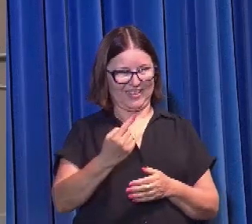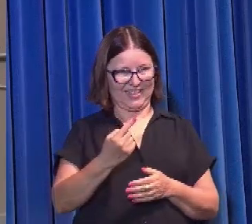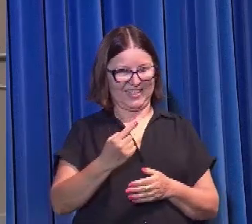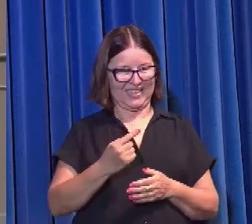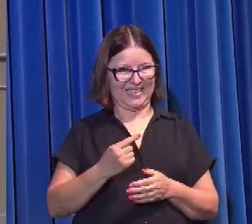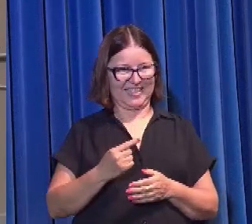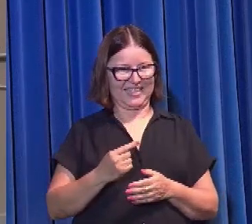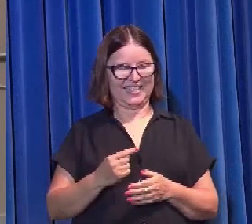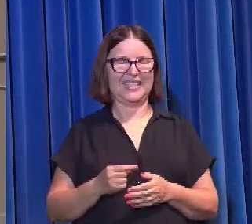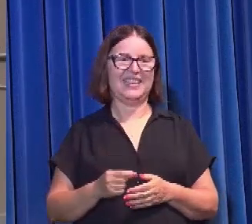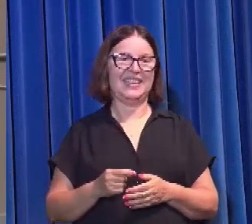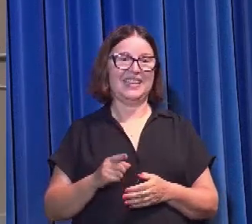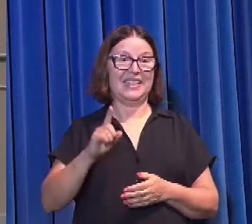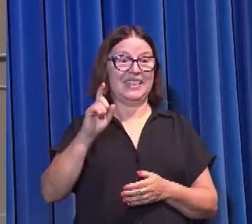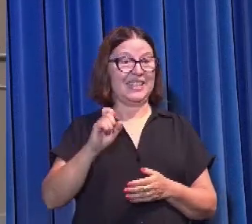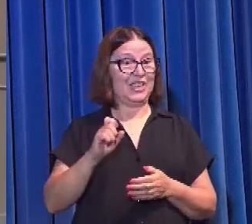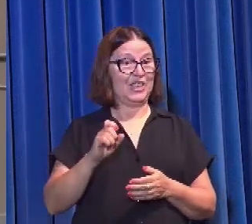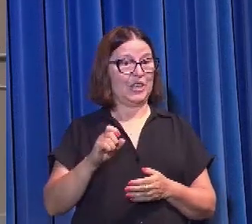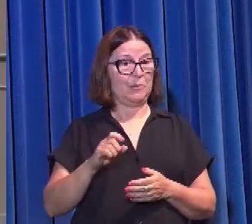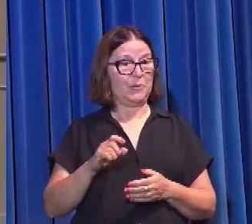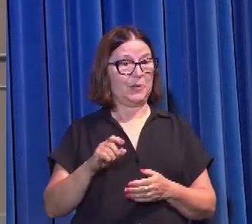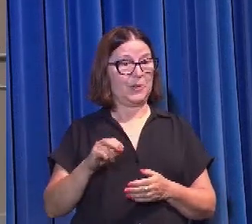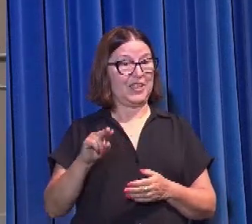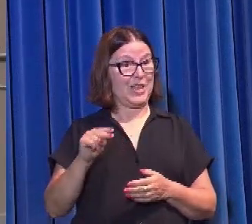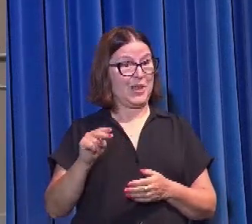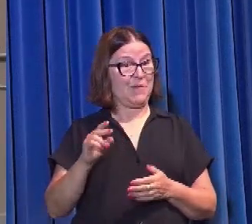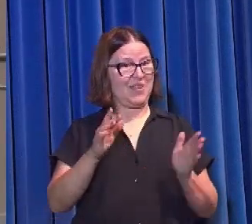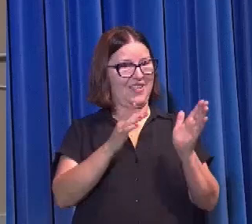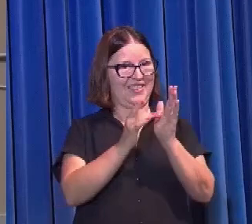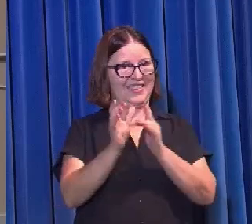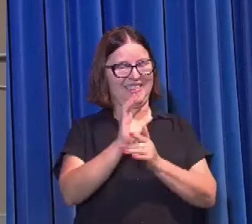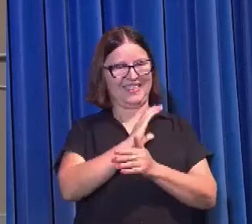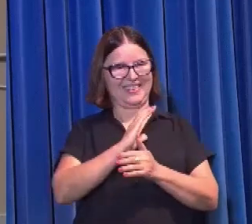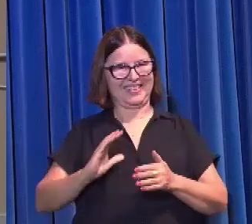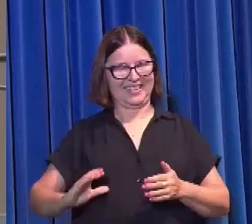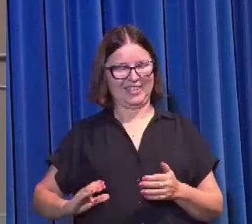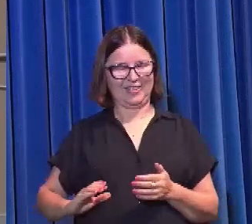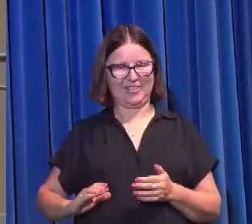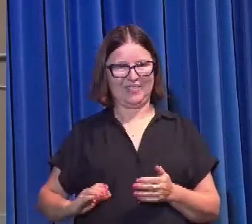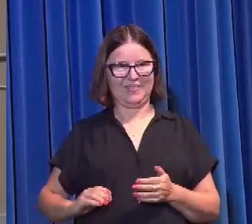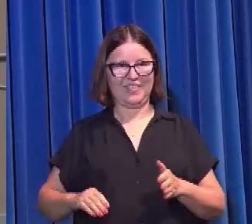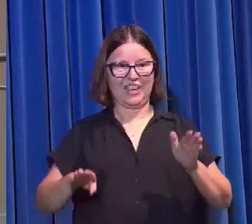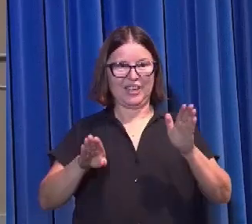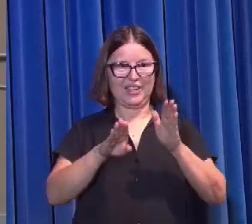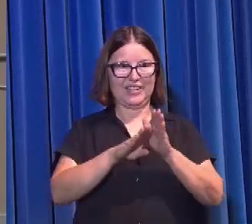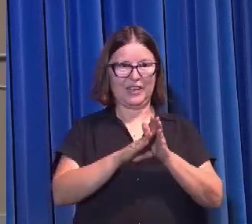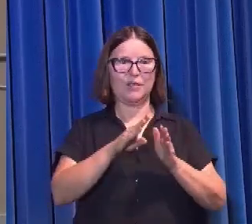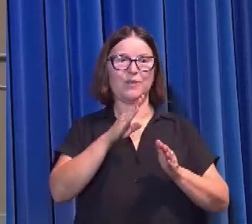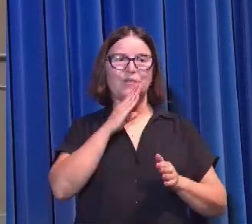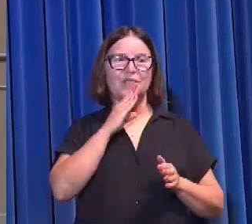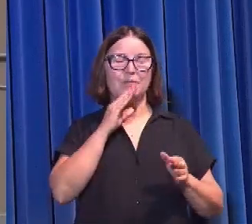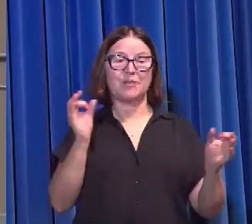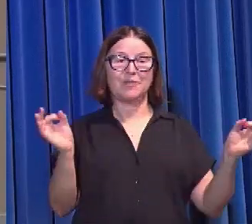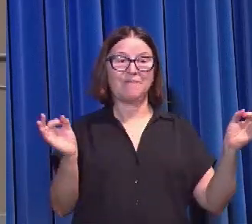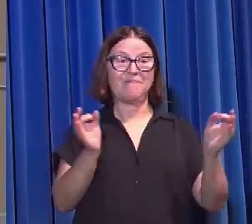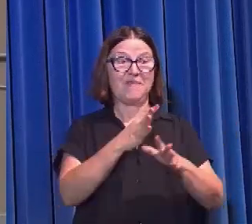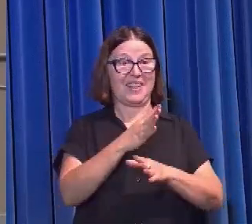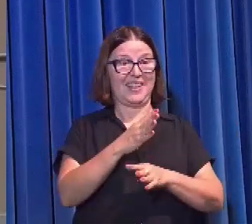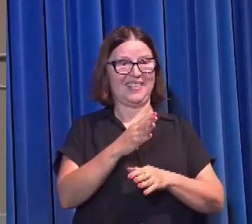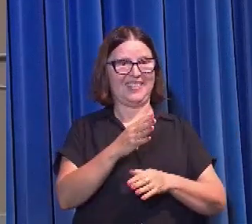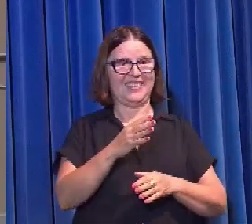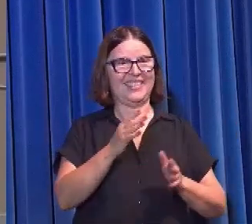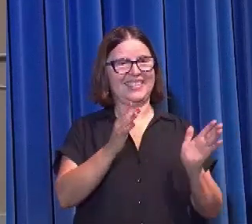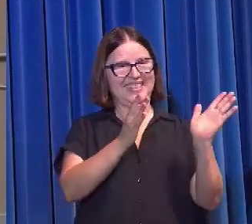Até que nós cheguemos à unidade da fé e do pleno conhecimento do Filho de Deus, à perfeita varonilidade, à medida da estatura